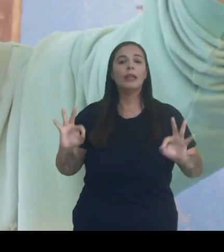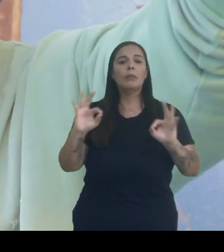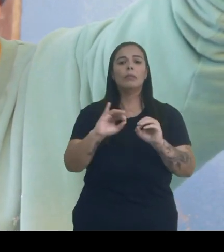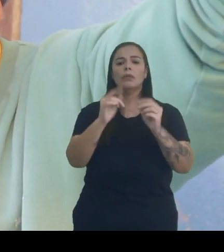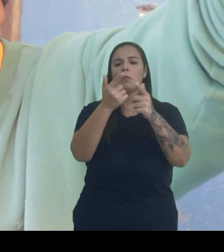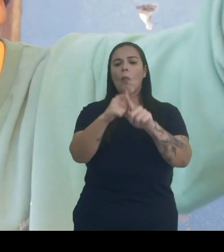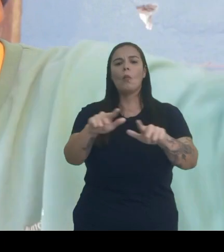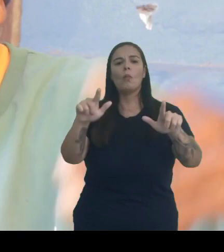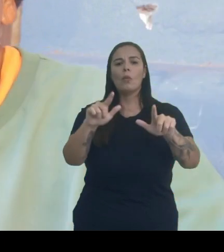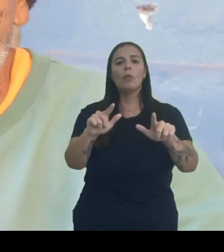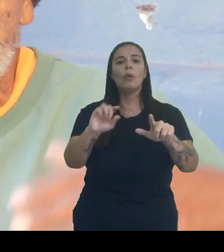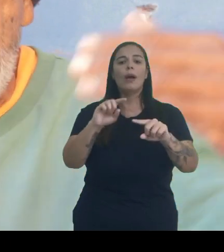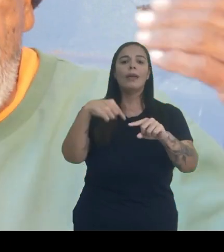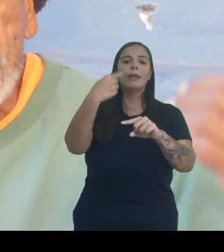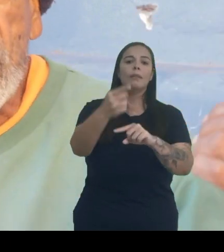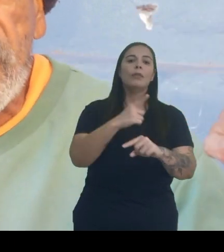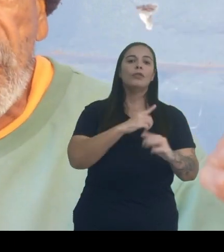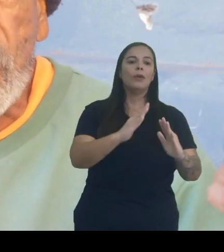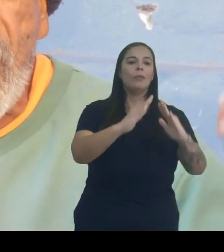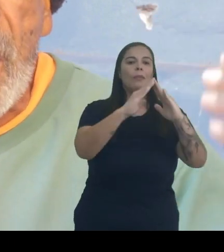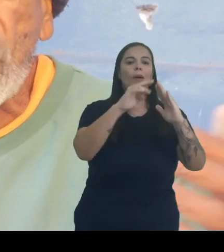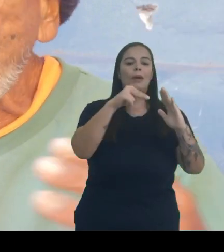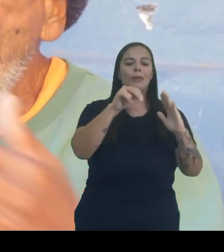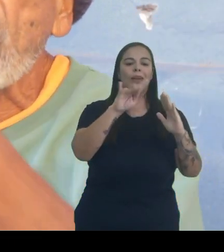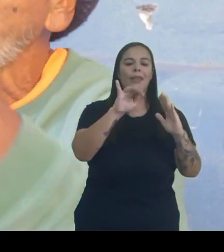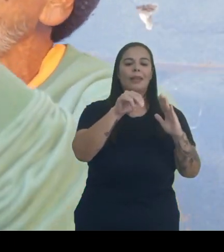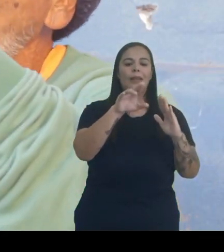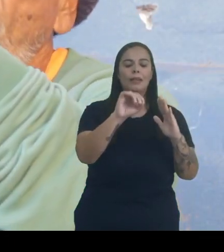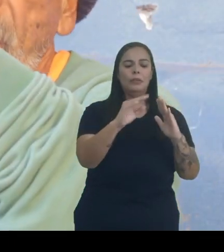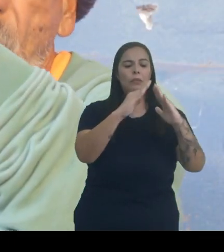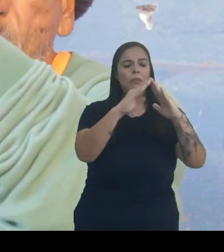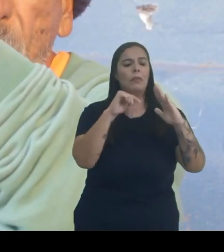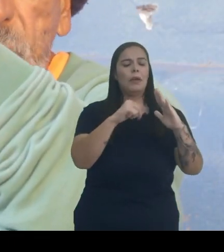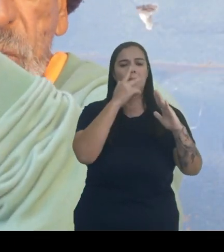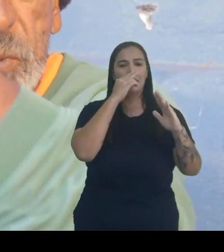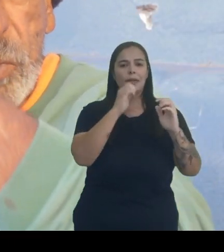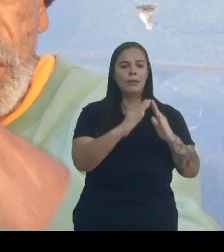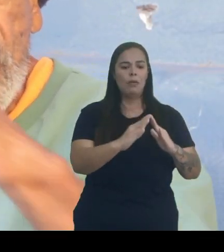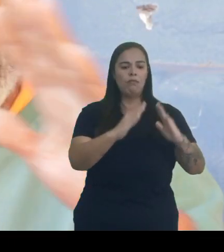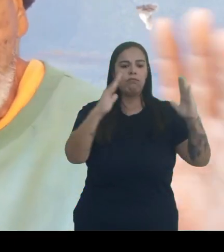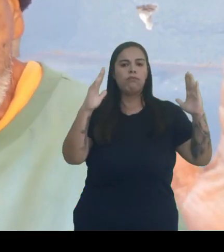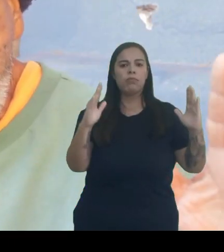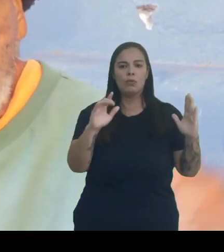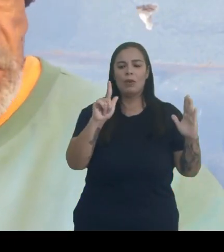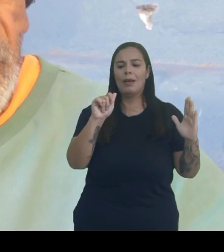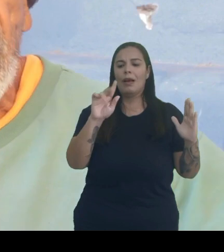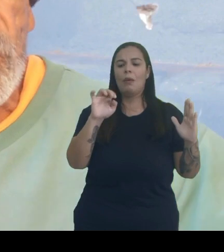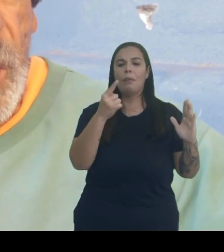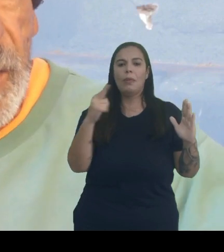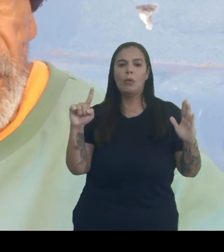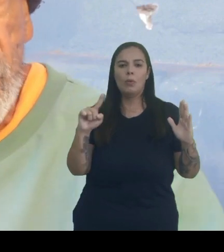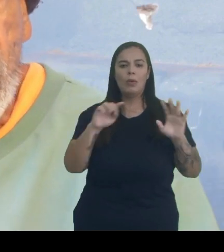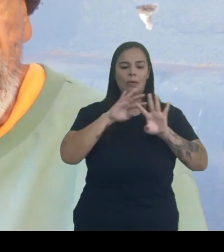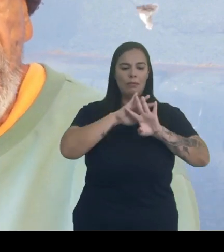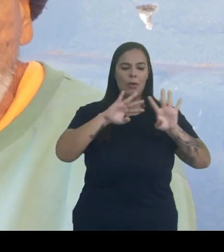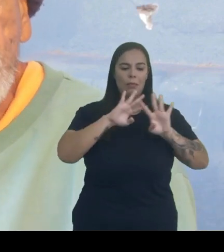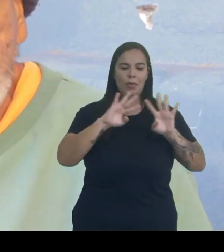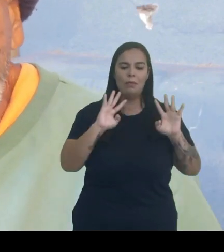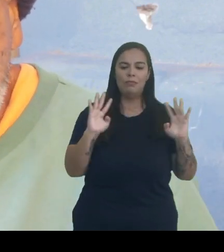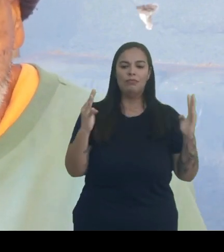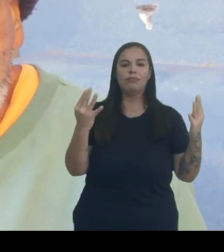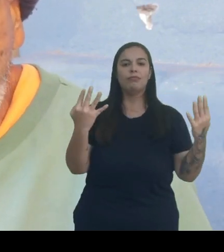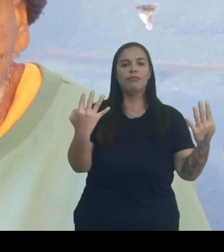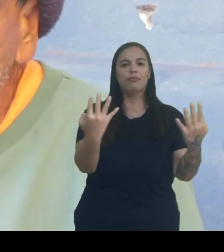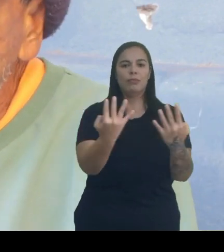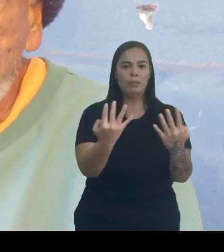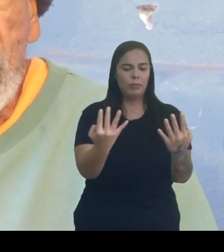limpo e tinha lá o barraco do Natalino. O barraco é o galpão, era galpão, tudo aberto, cercado com arame,